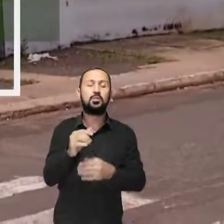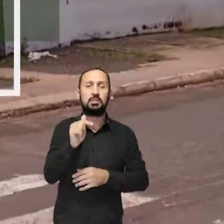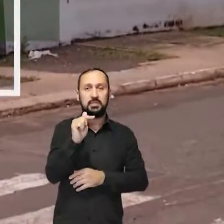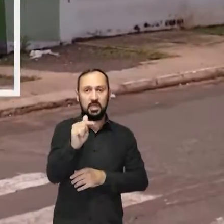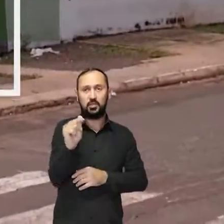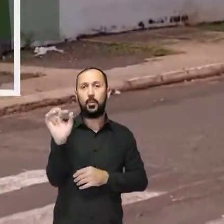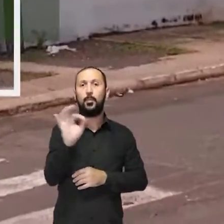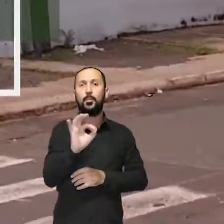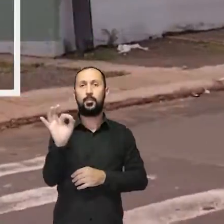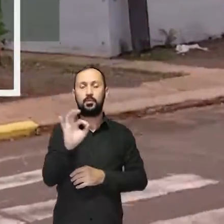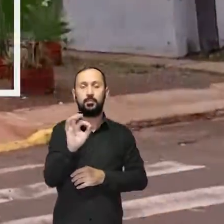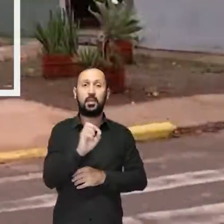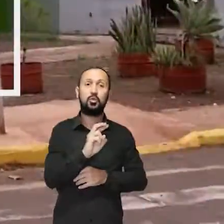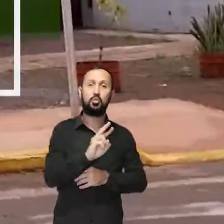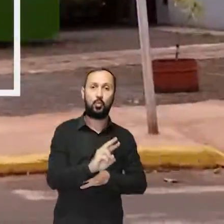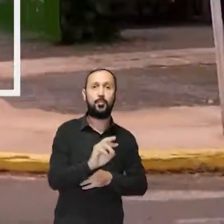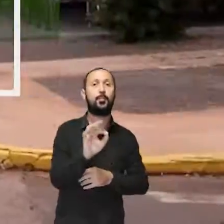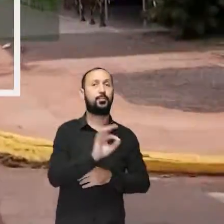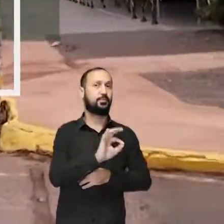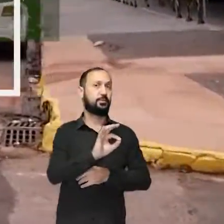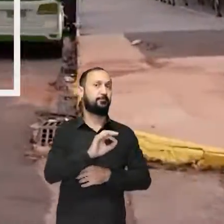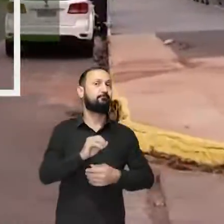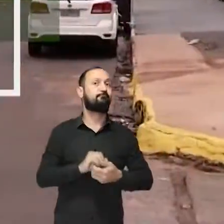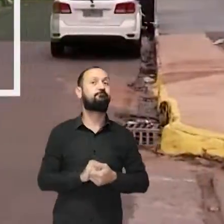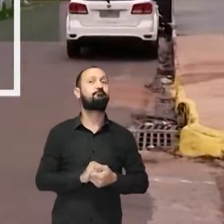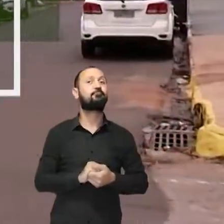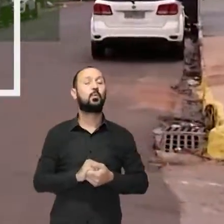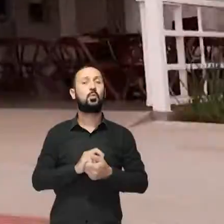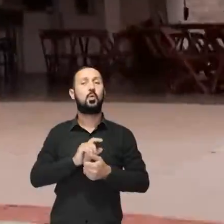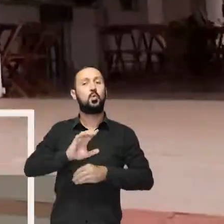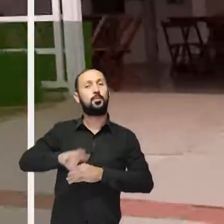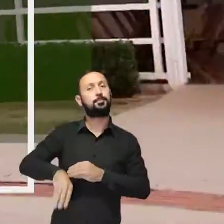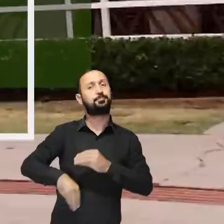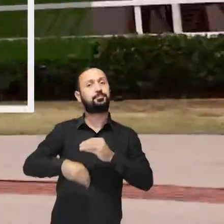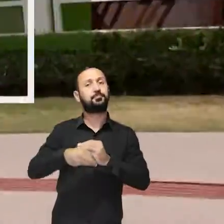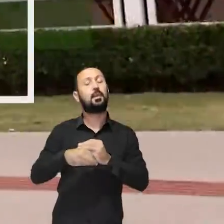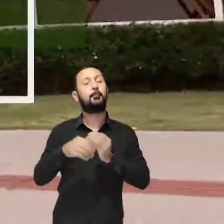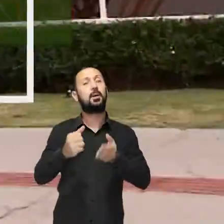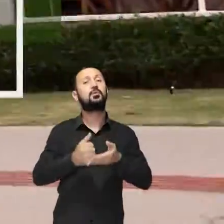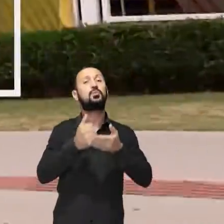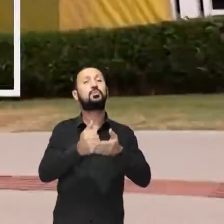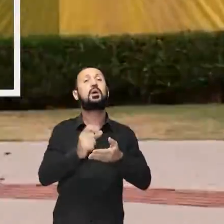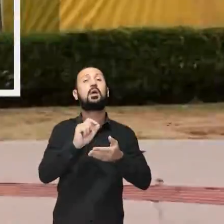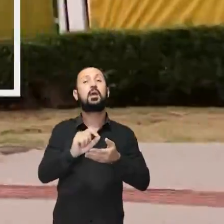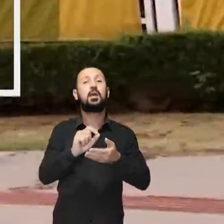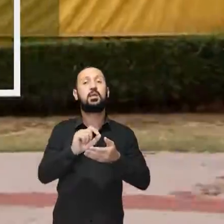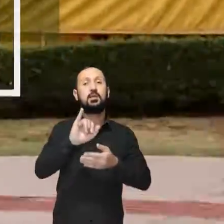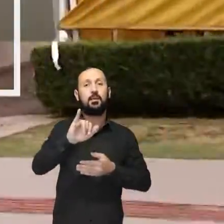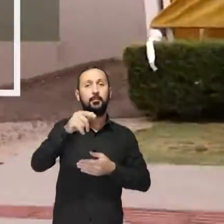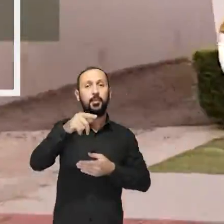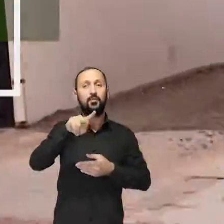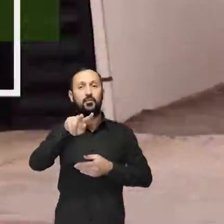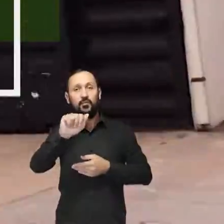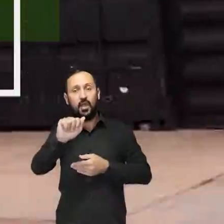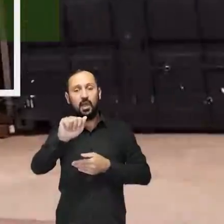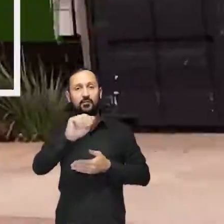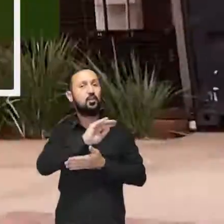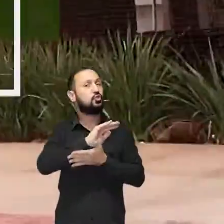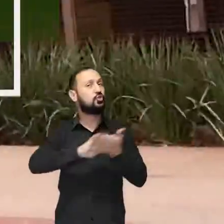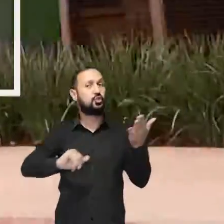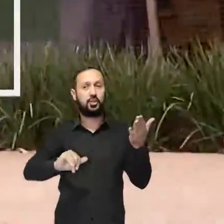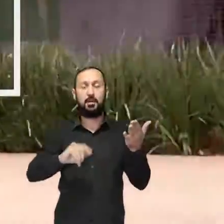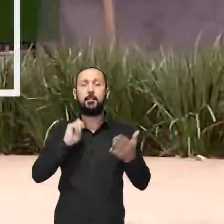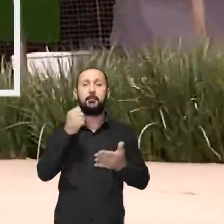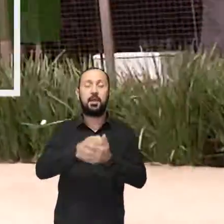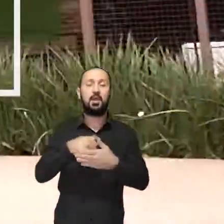que é de atualmente 7% para 2%. Outro incremento para o setor é a isenção de IPVA